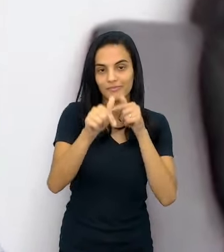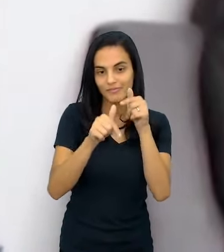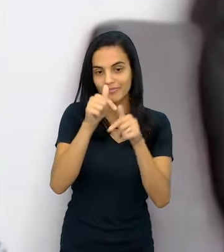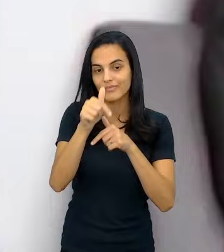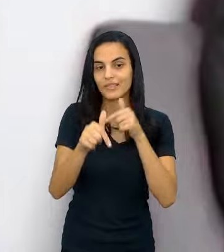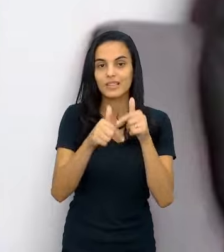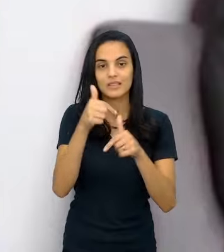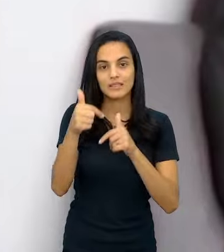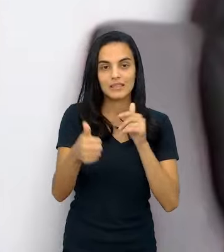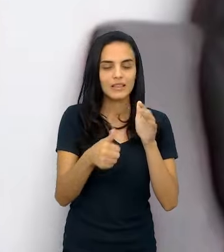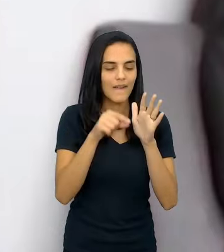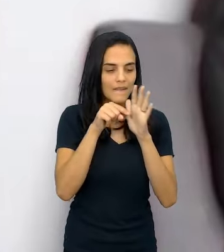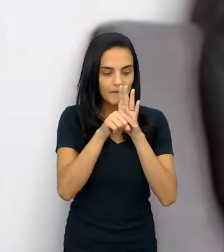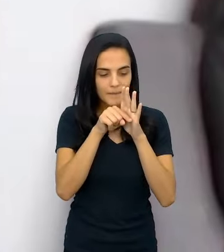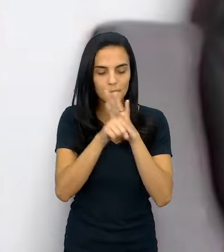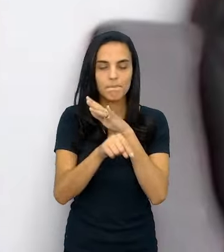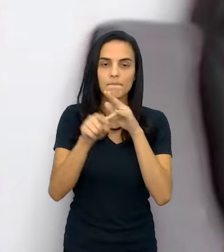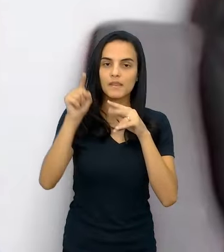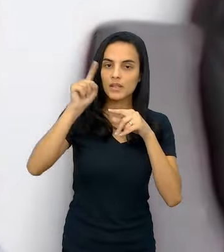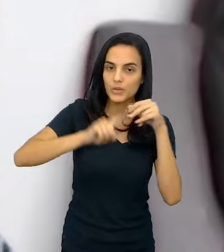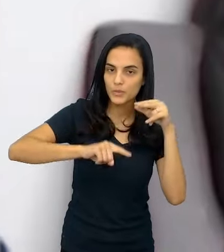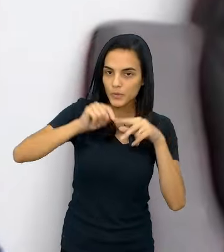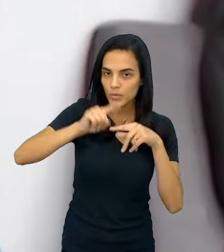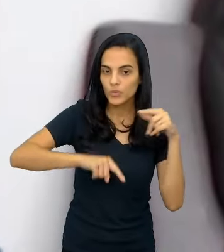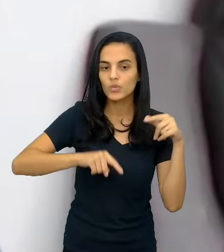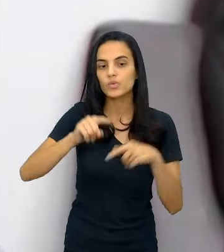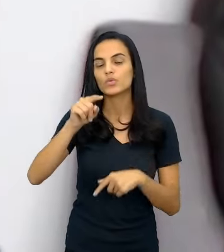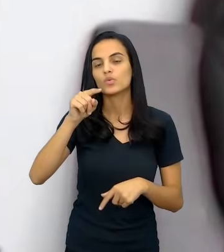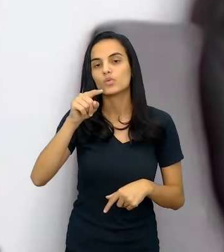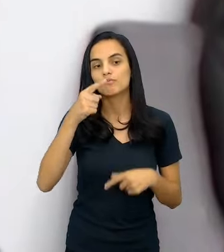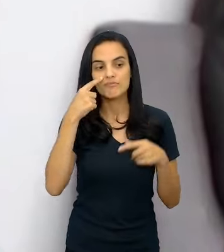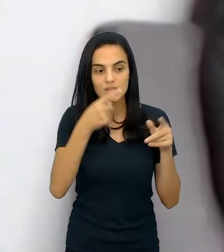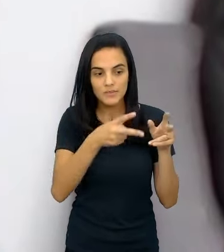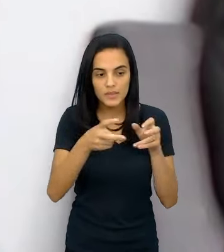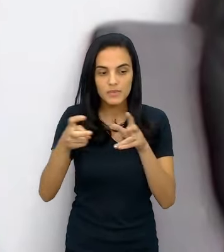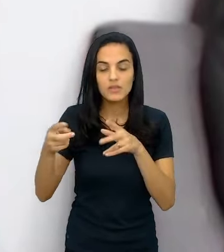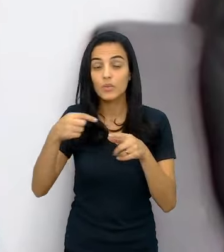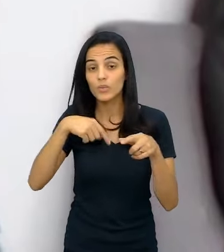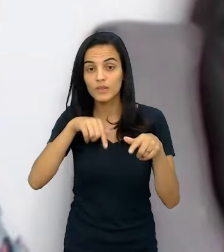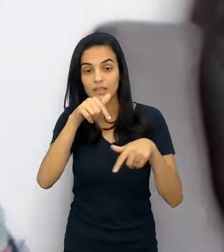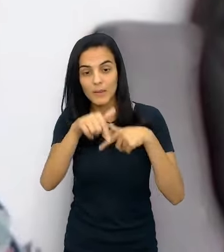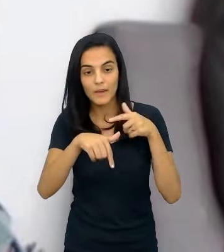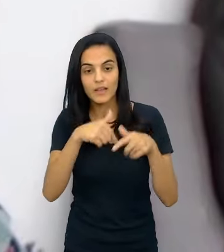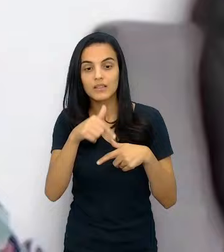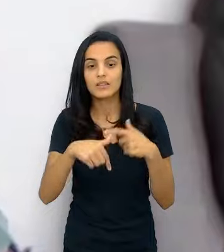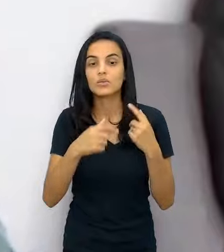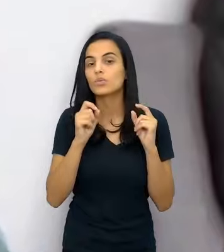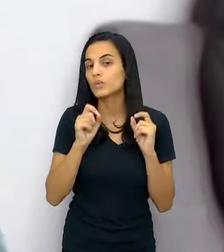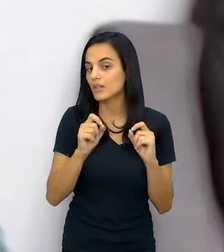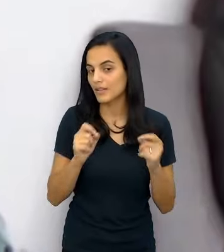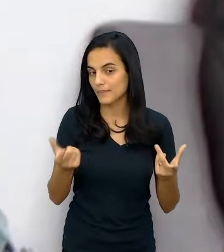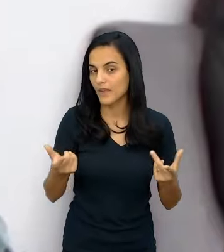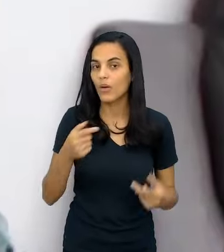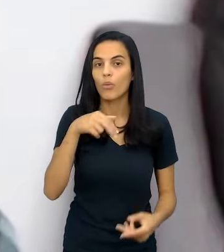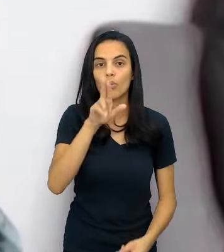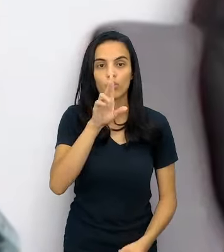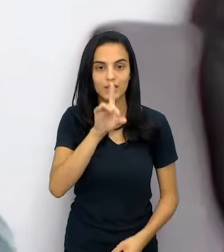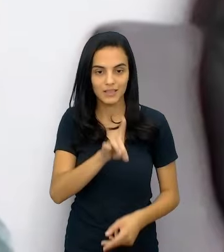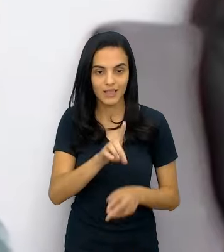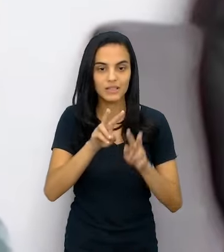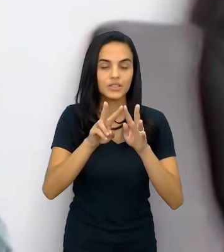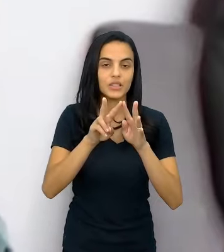com a identificação de produtos notáveis, tá? A gente vai estar trabalhando aqui, a gente vai estar trabalhando com a unidade